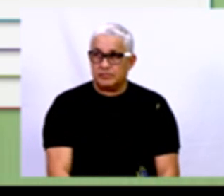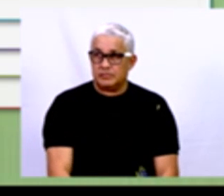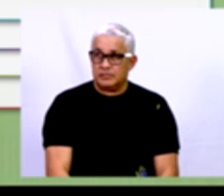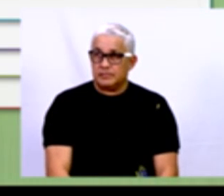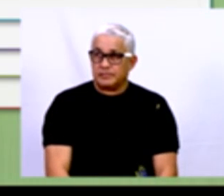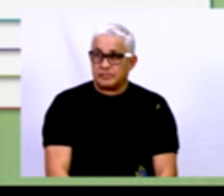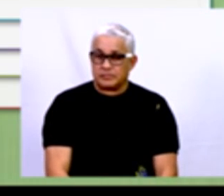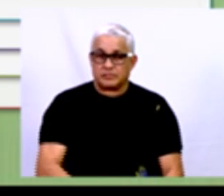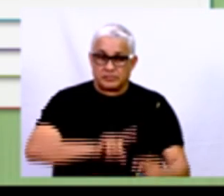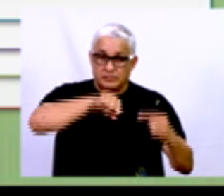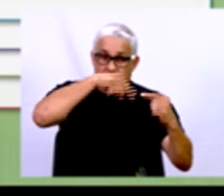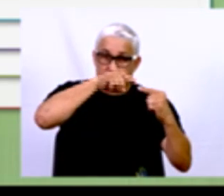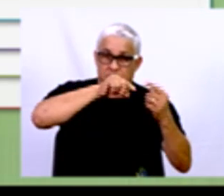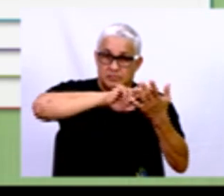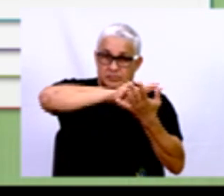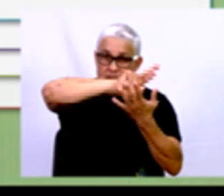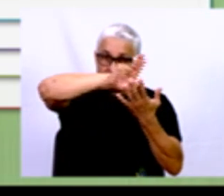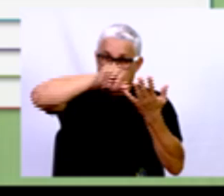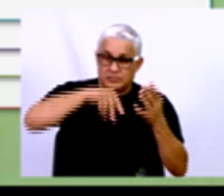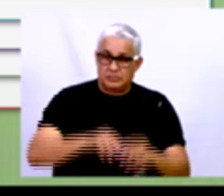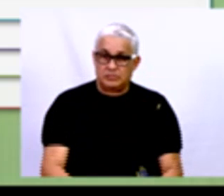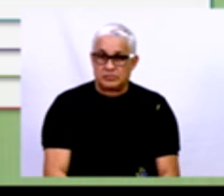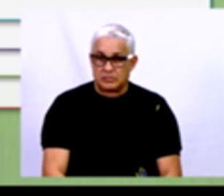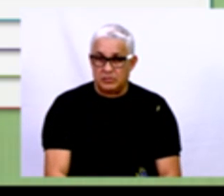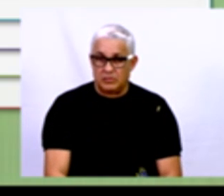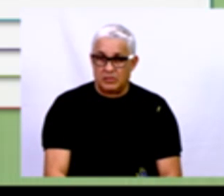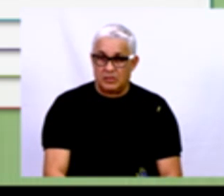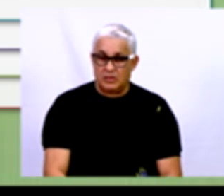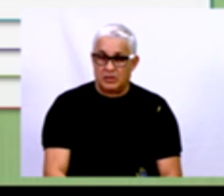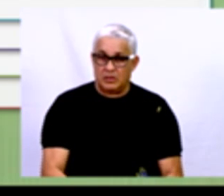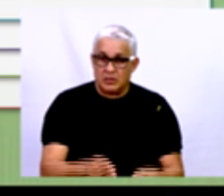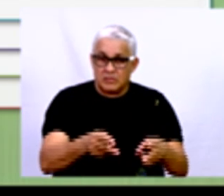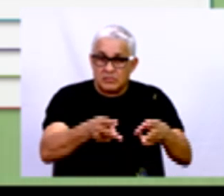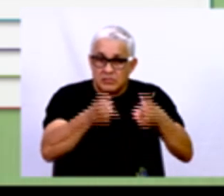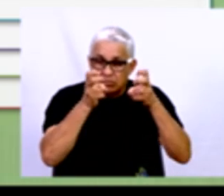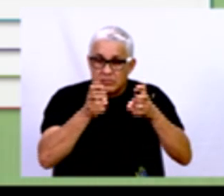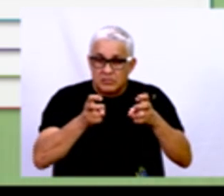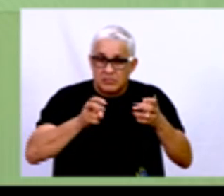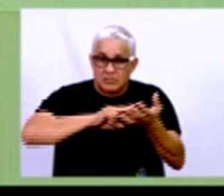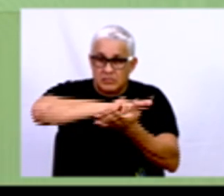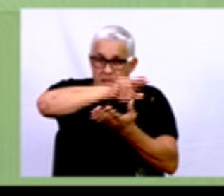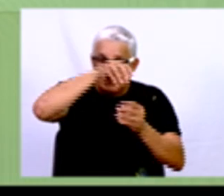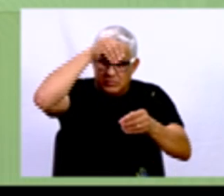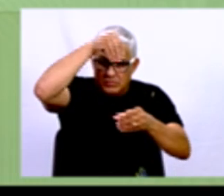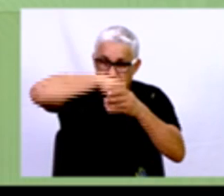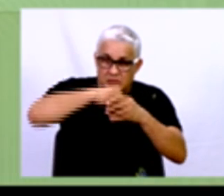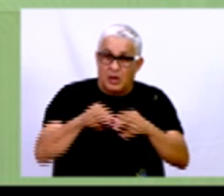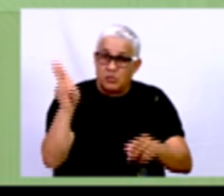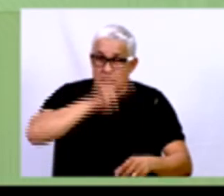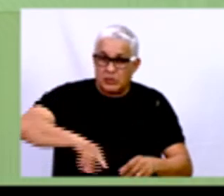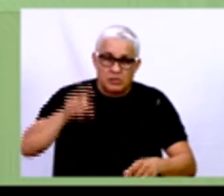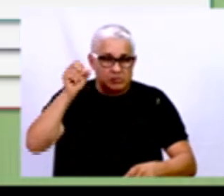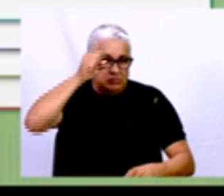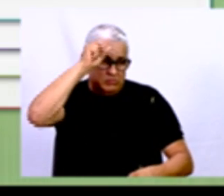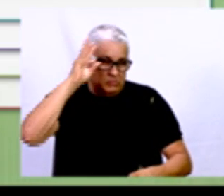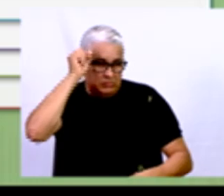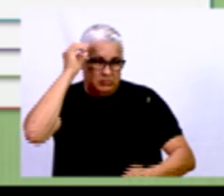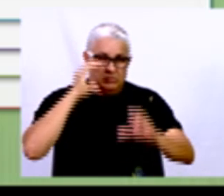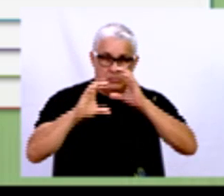E os nossos objetivos específicos são identificar os elementos que utilizamos para nos comunicar no dia a